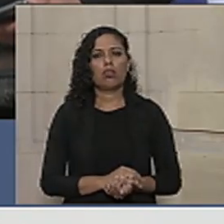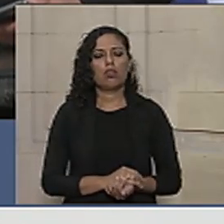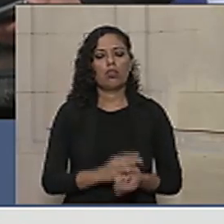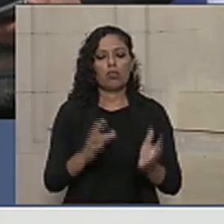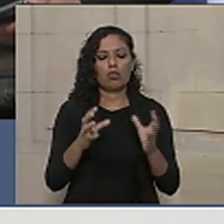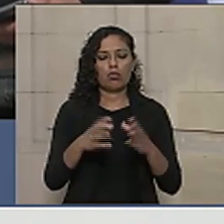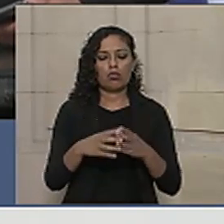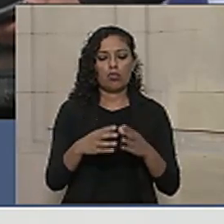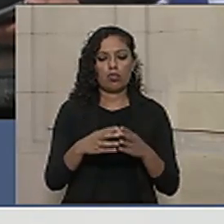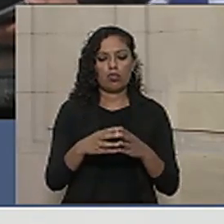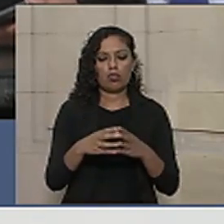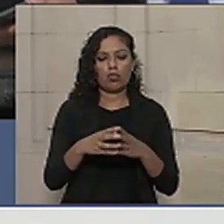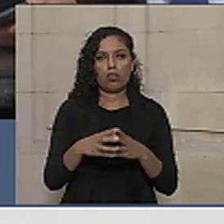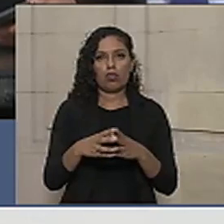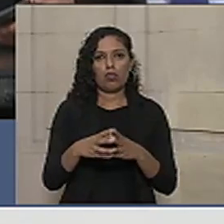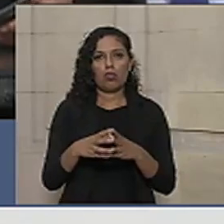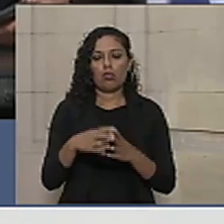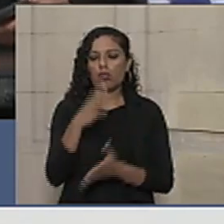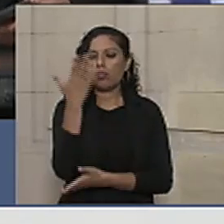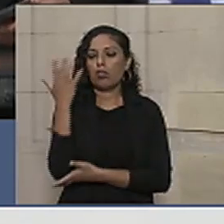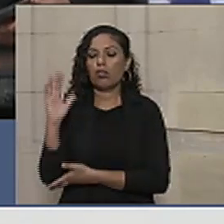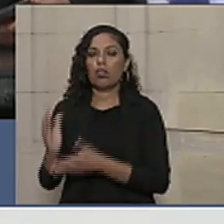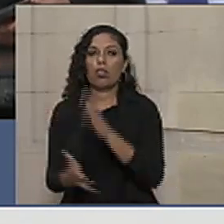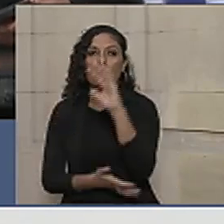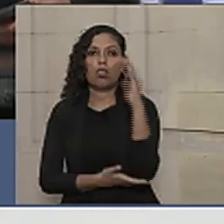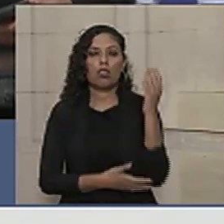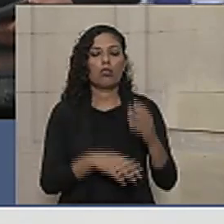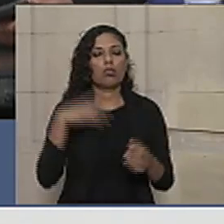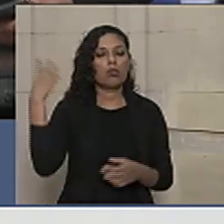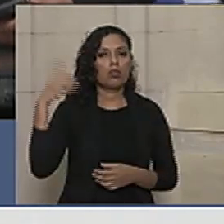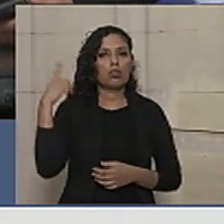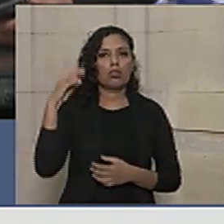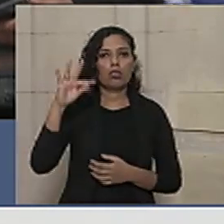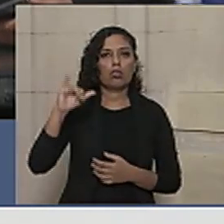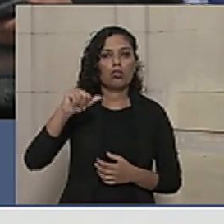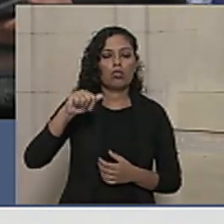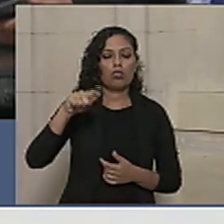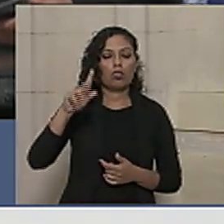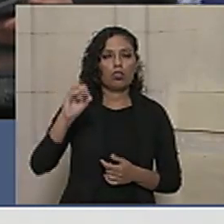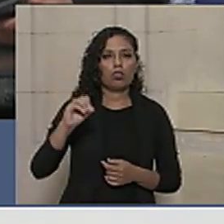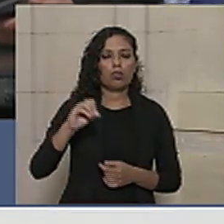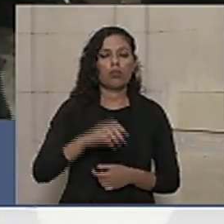Pela Comissão de Defesa do Meio Ambiente, deputado Tiago Pampolha.